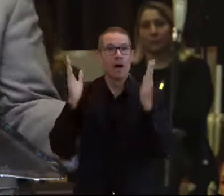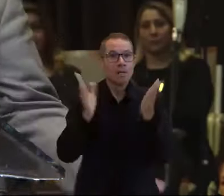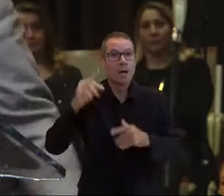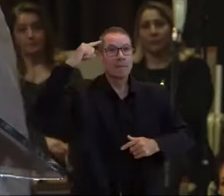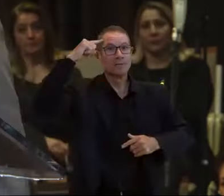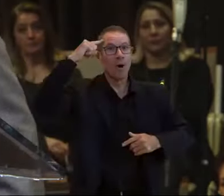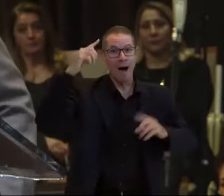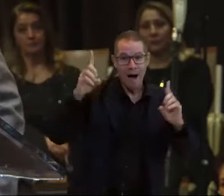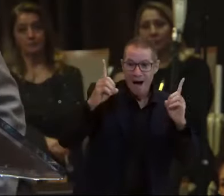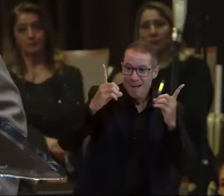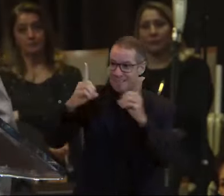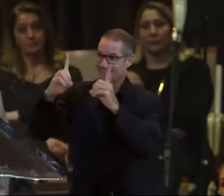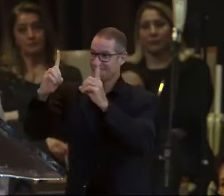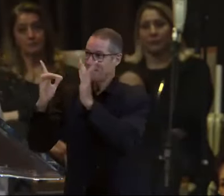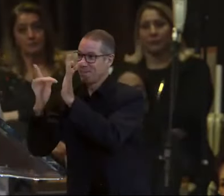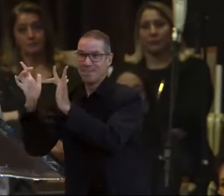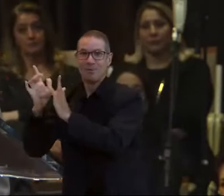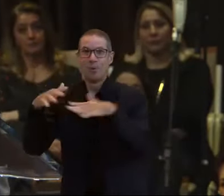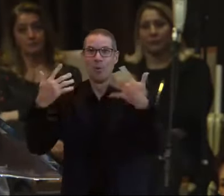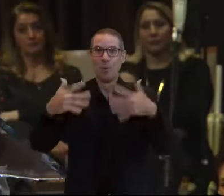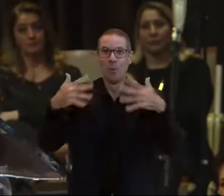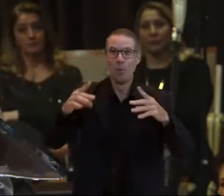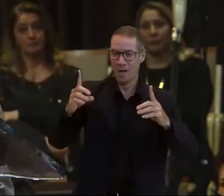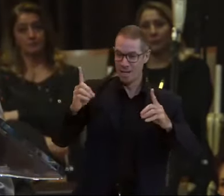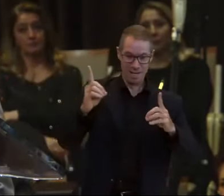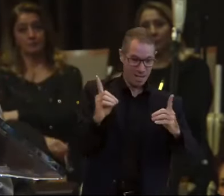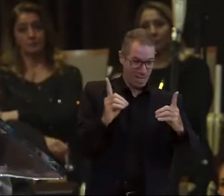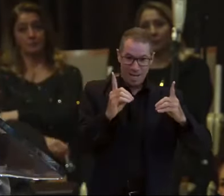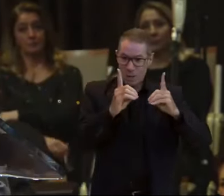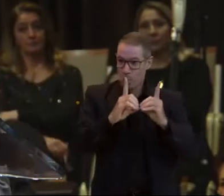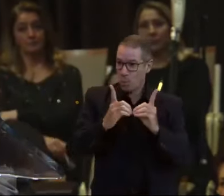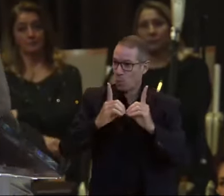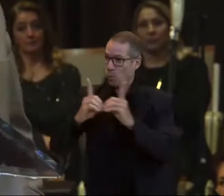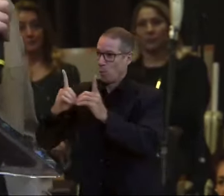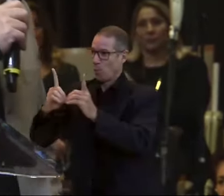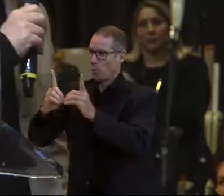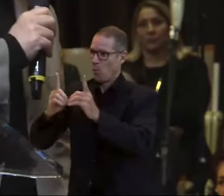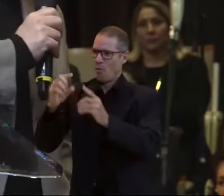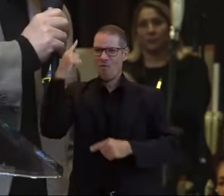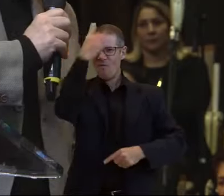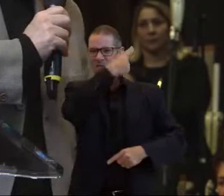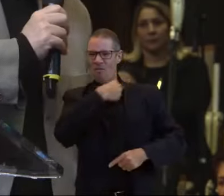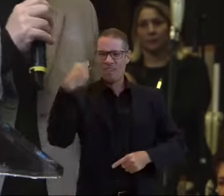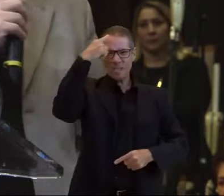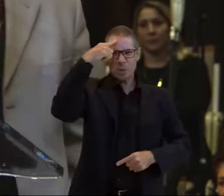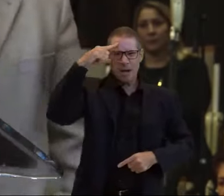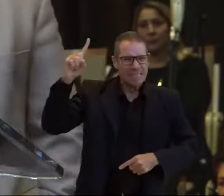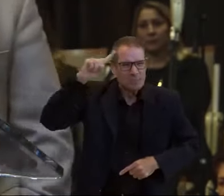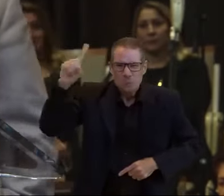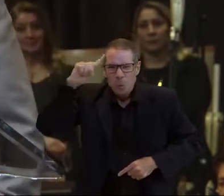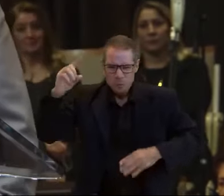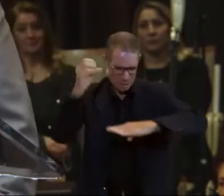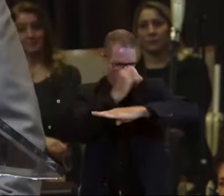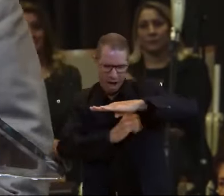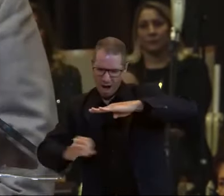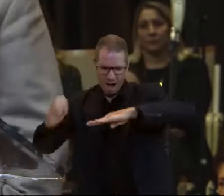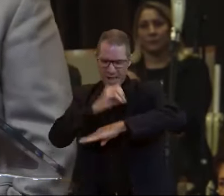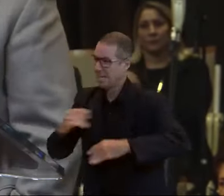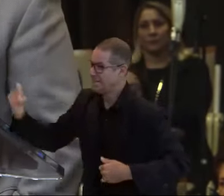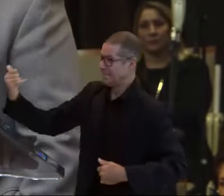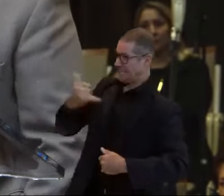ser discípulo de Jesus? Andar com Ele 24 horas por dia, poder ouvir a sua